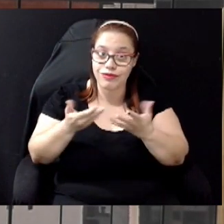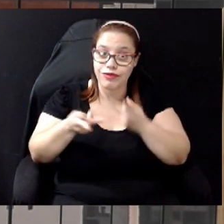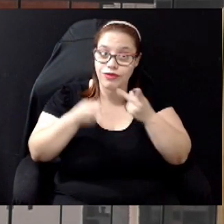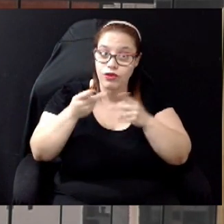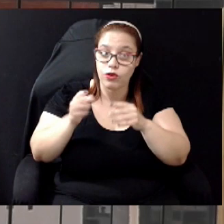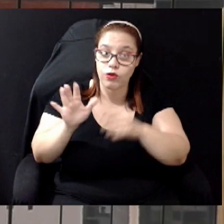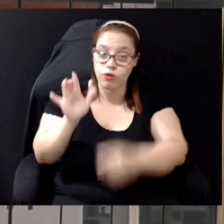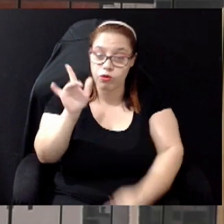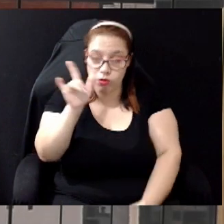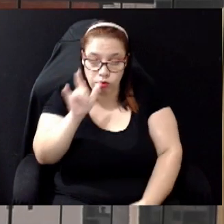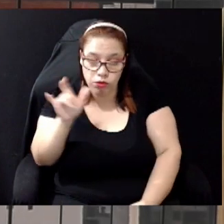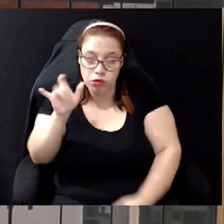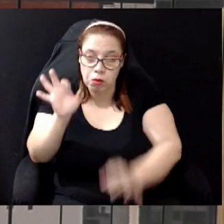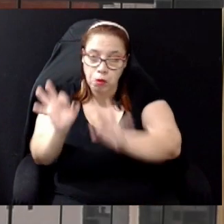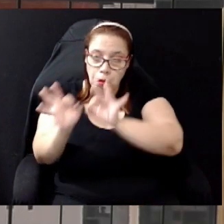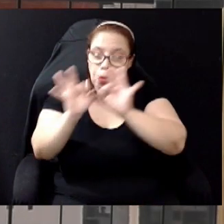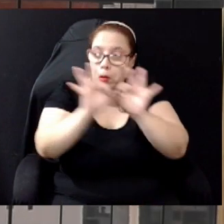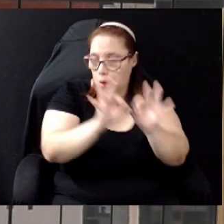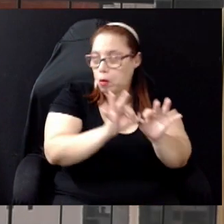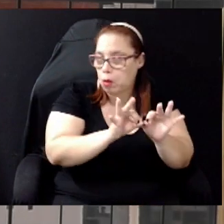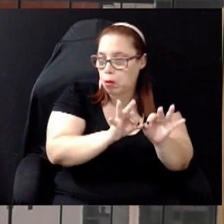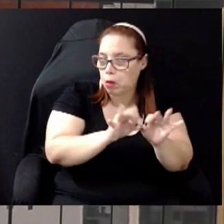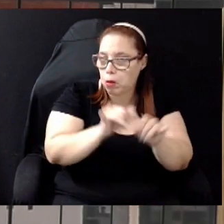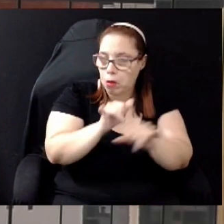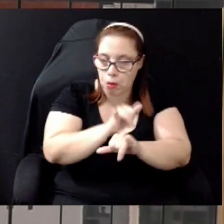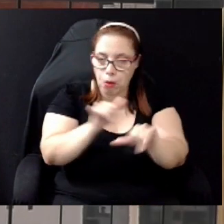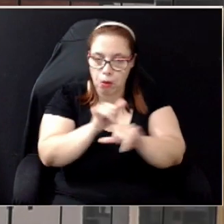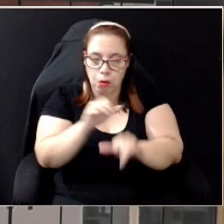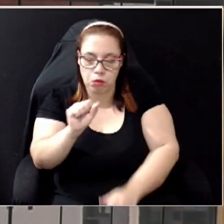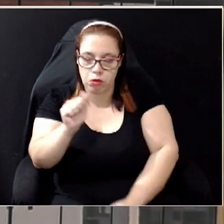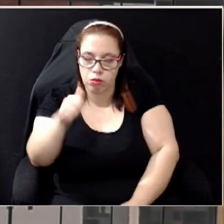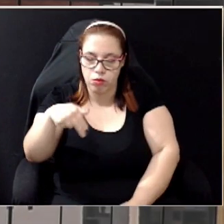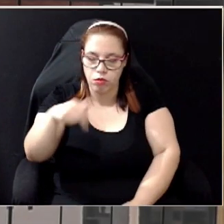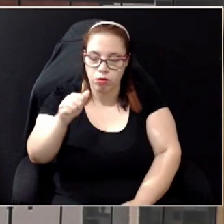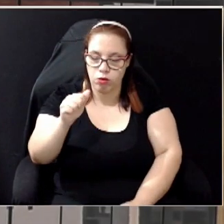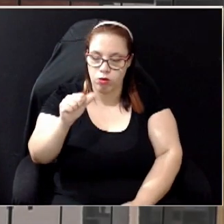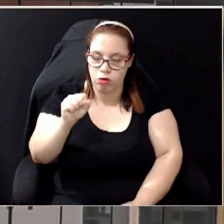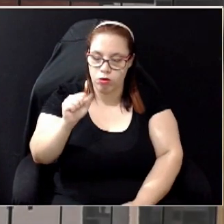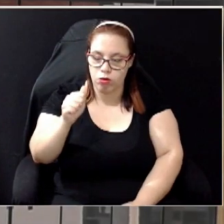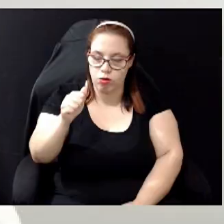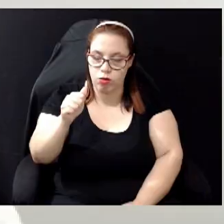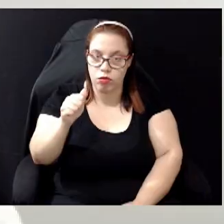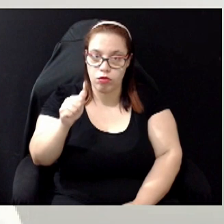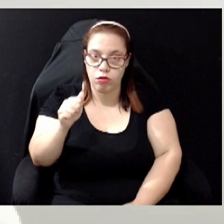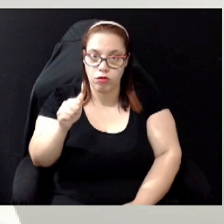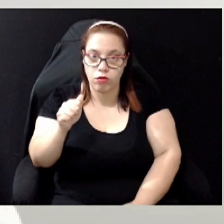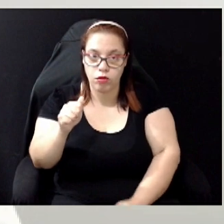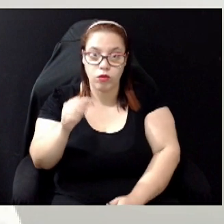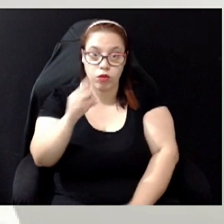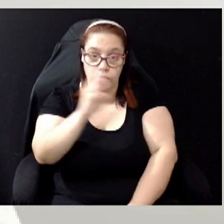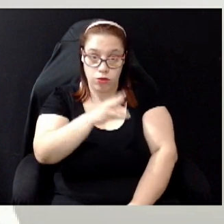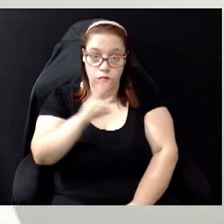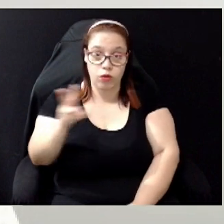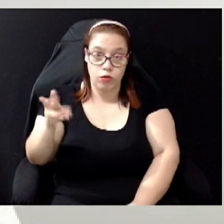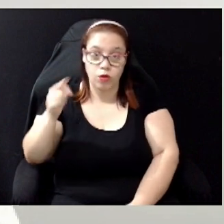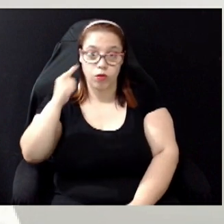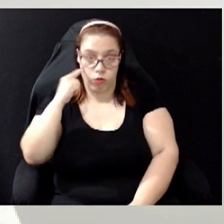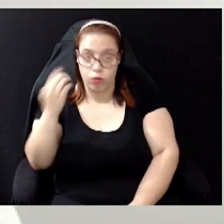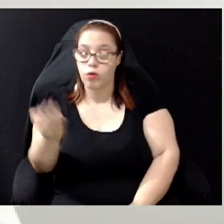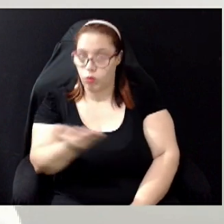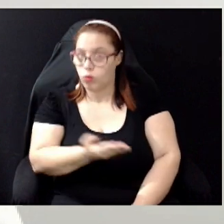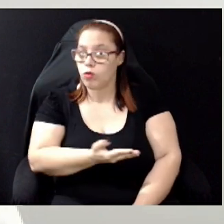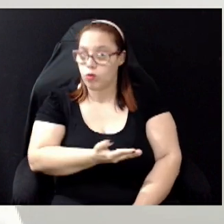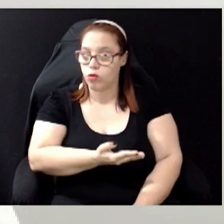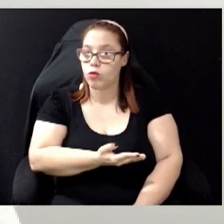que você deixasse os canais para a gente acompanhar as notícias da Sanasa e tal. Não, entrando no site da